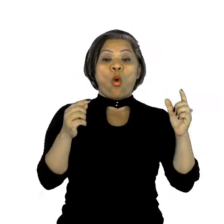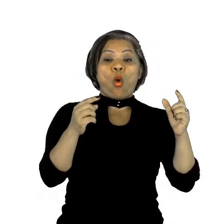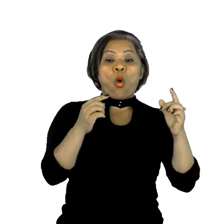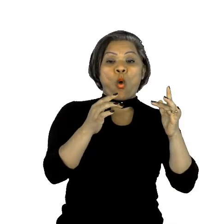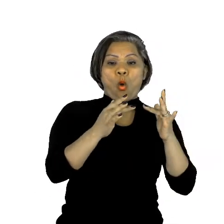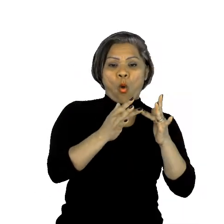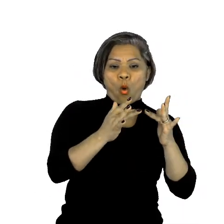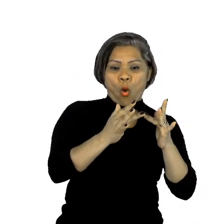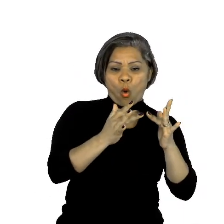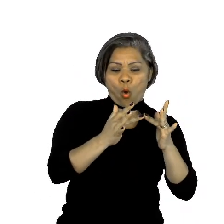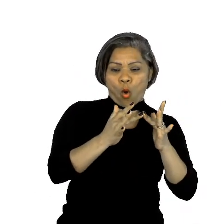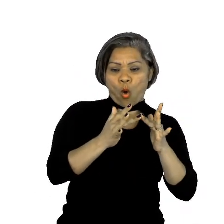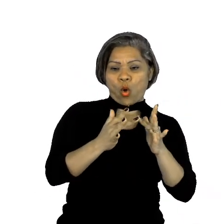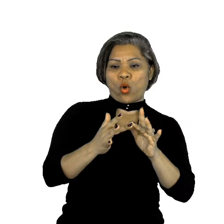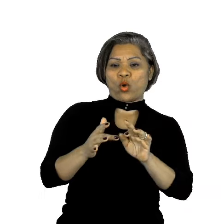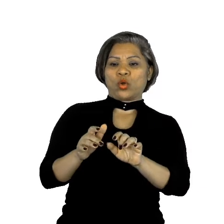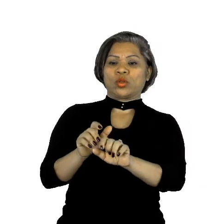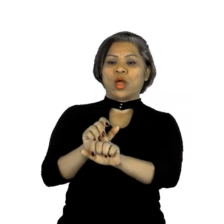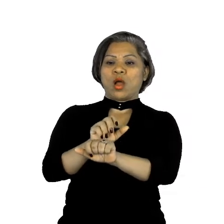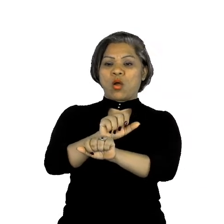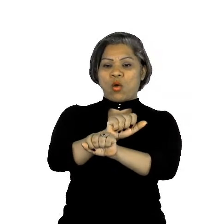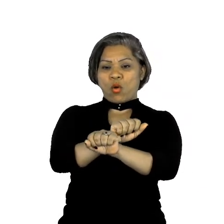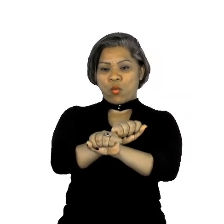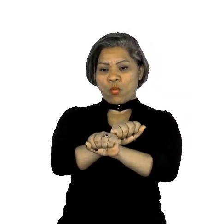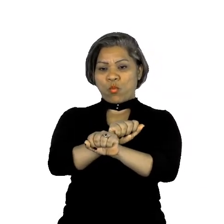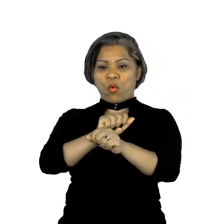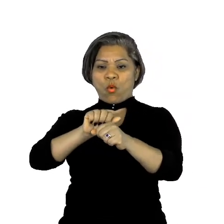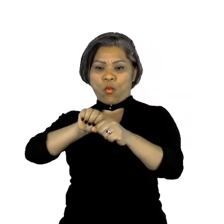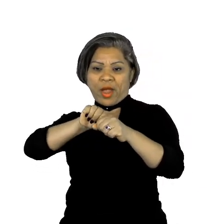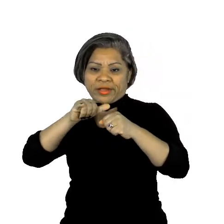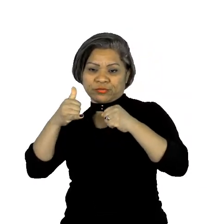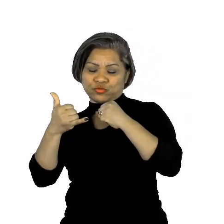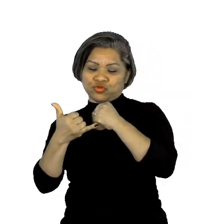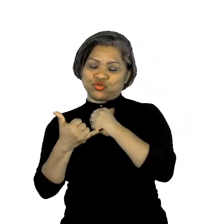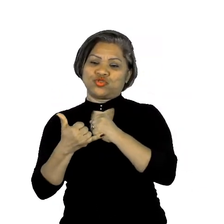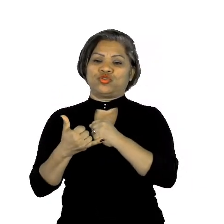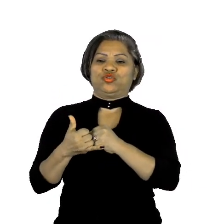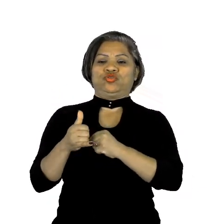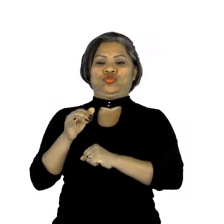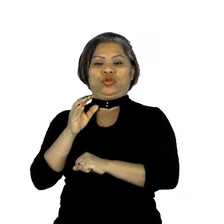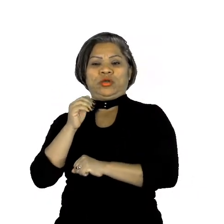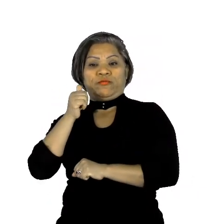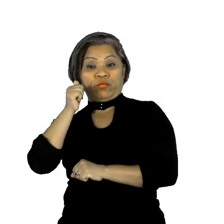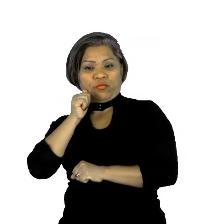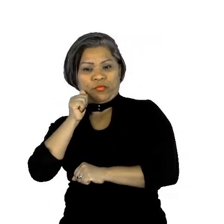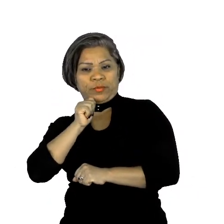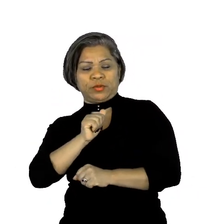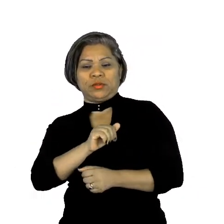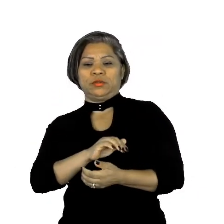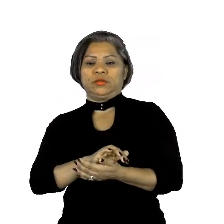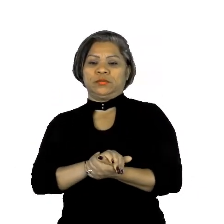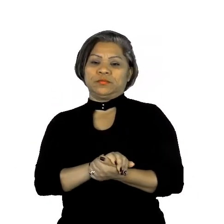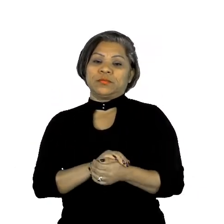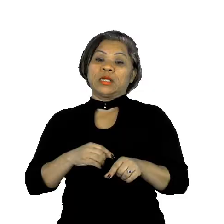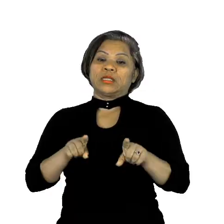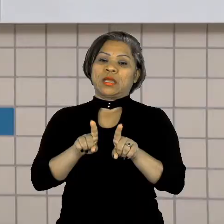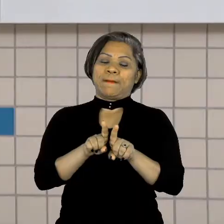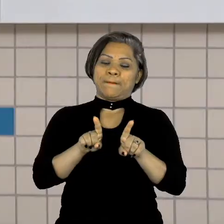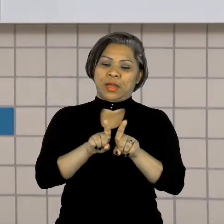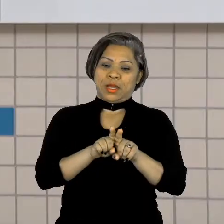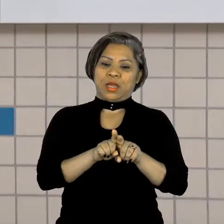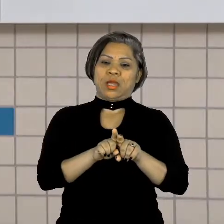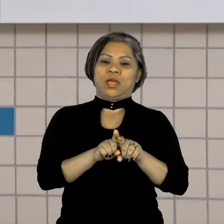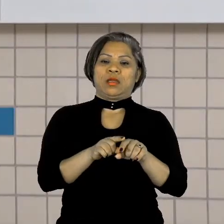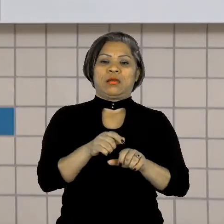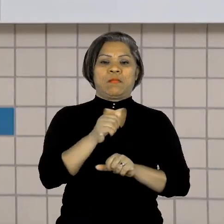no feminino. Artigo no masculino concorda com o substantivo no masculino.